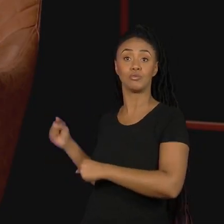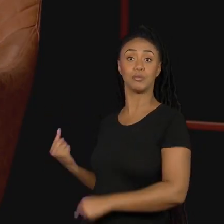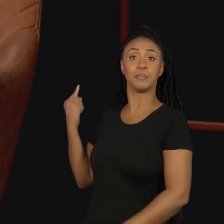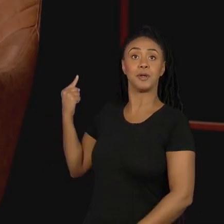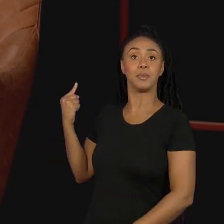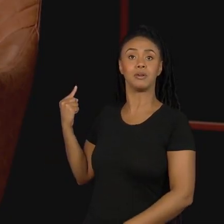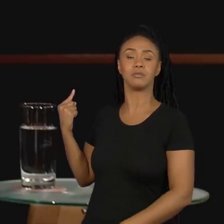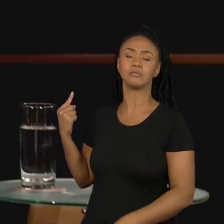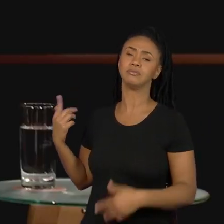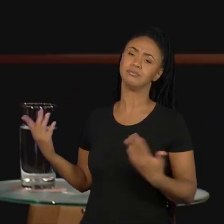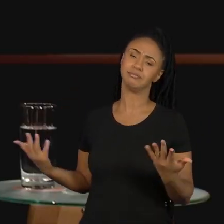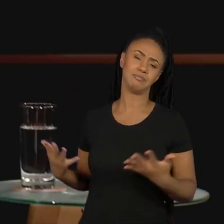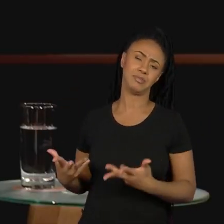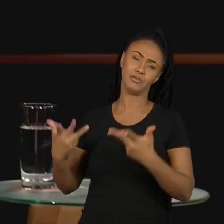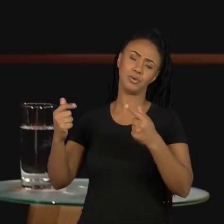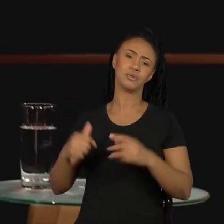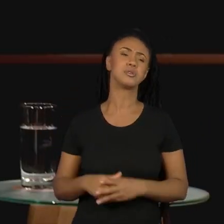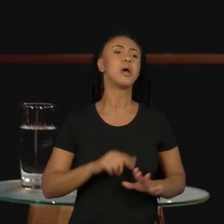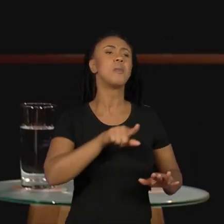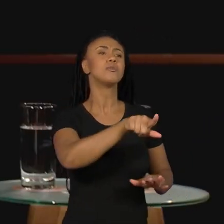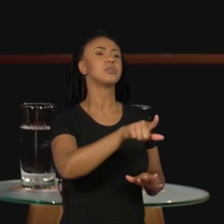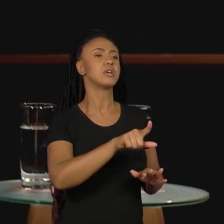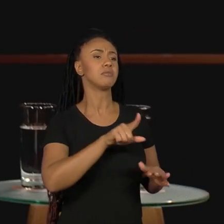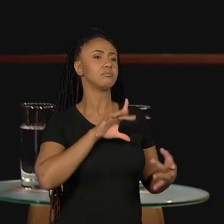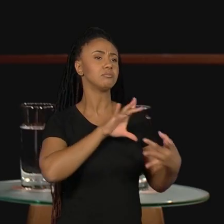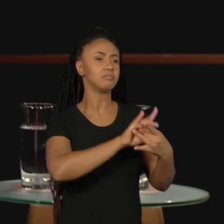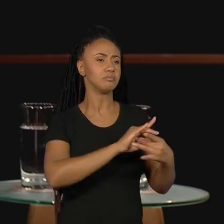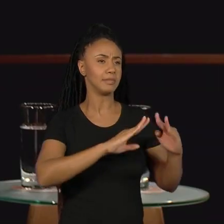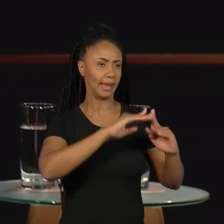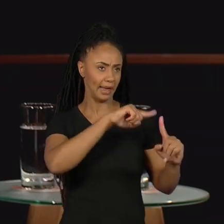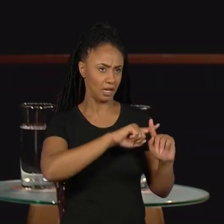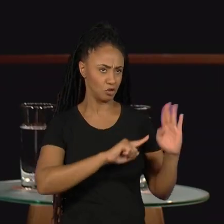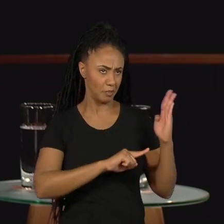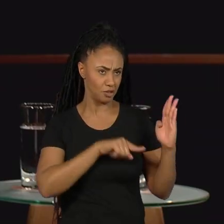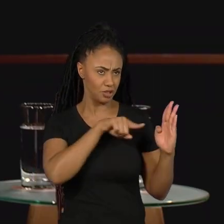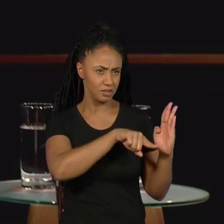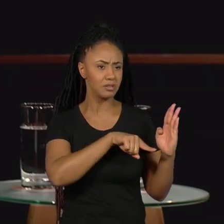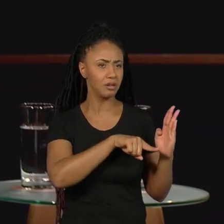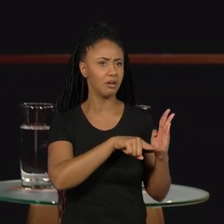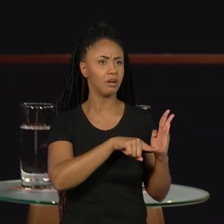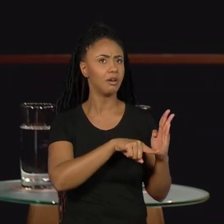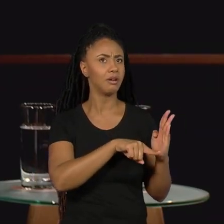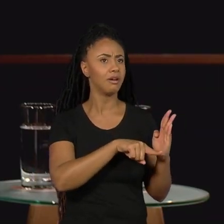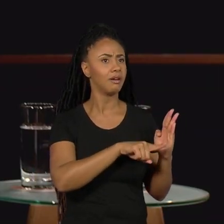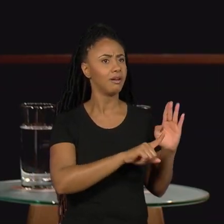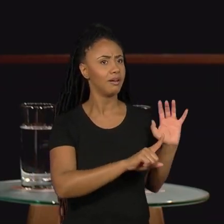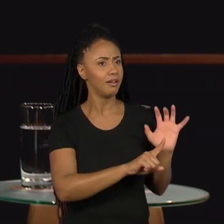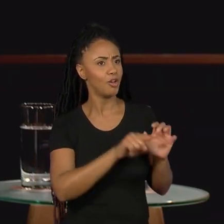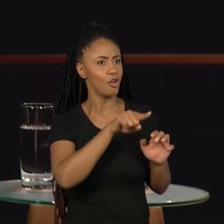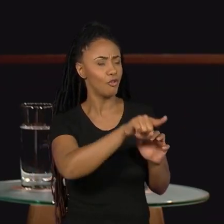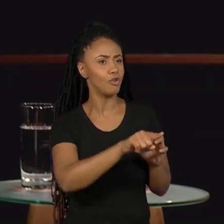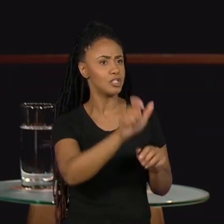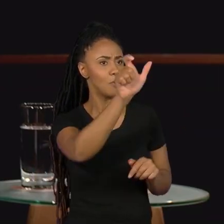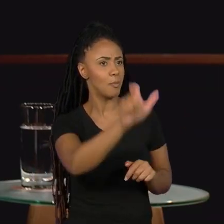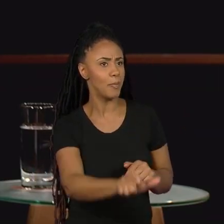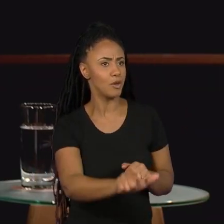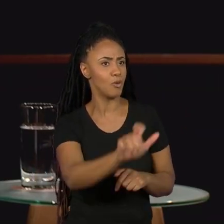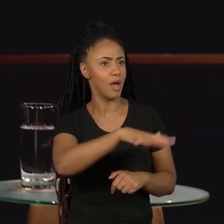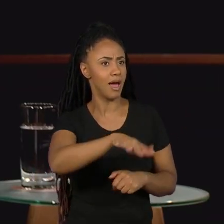é isso aí, querida. Agora, esse seu envolvimento com a Igreja Batista te proporcionou conhecer uma pessoa, um editor de